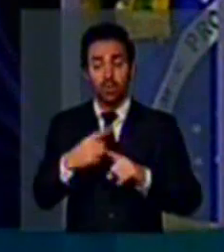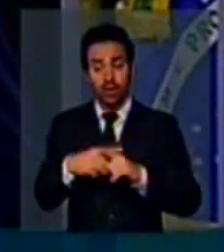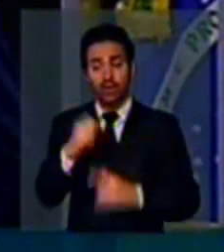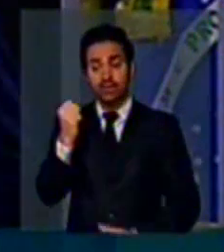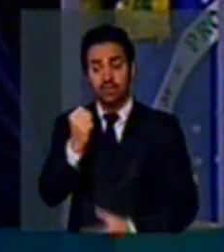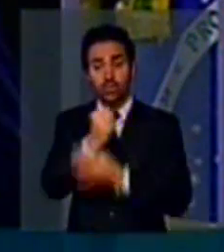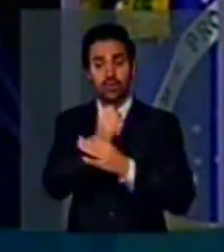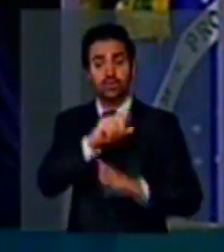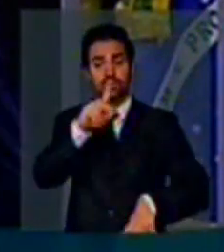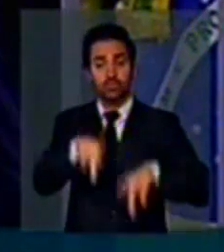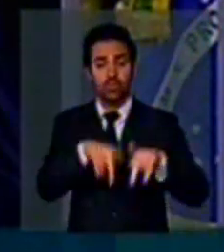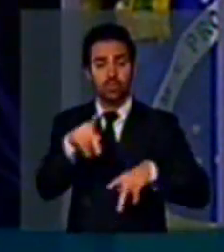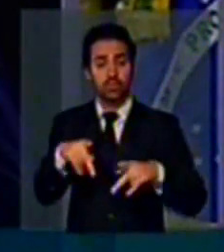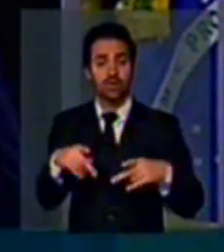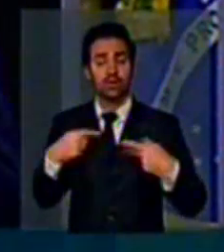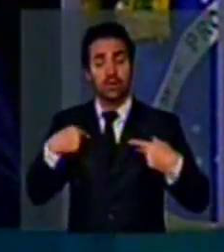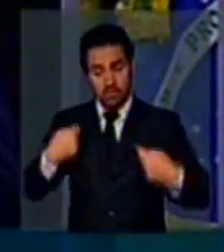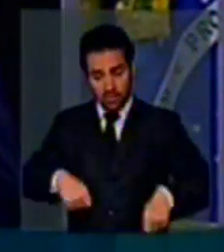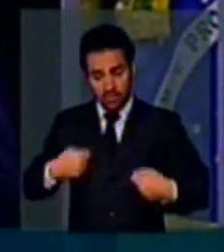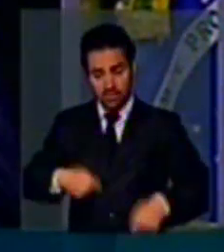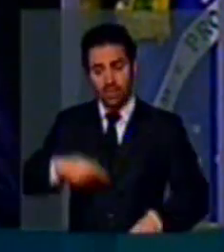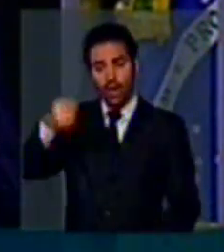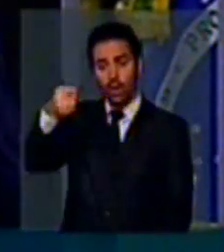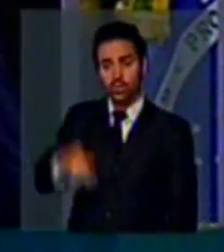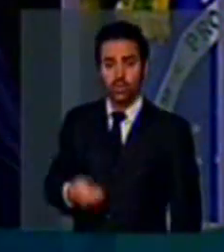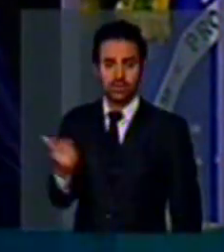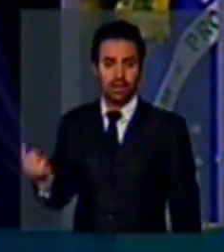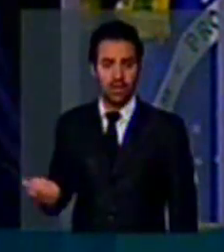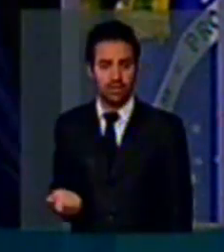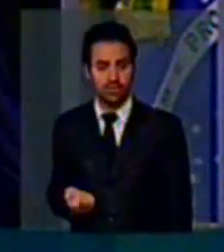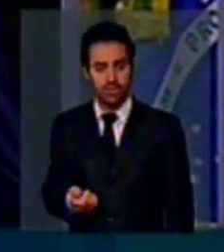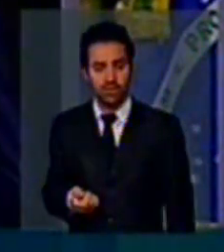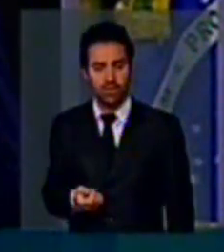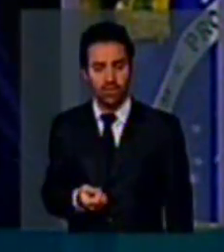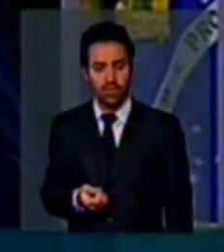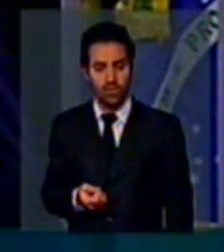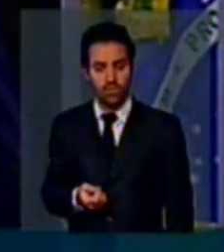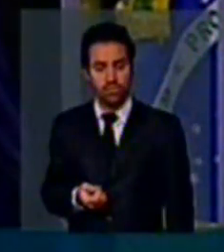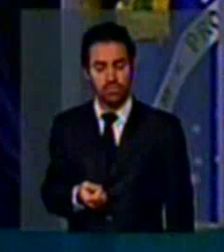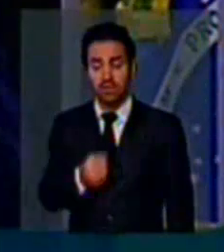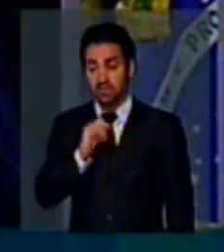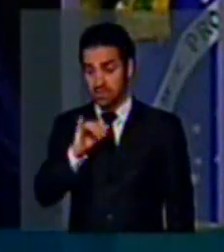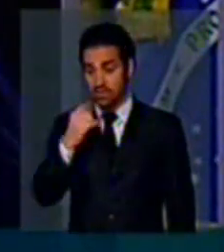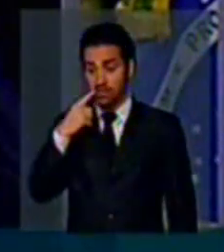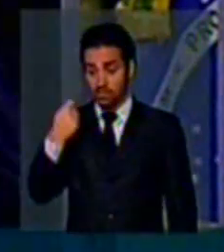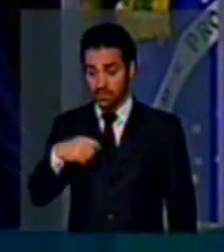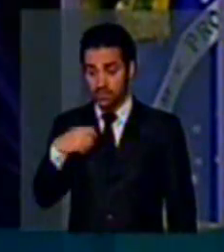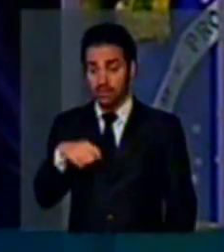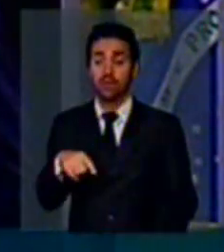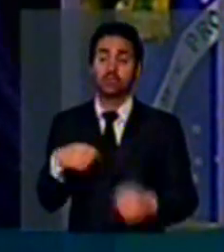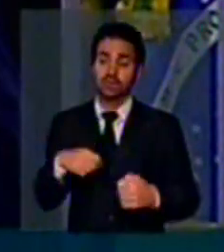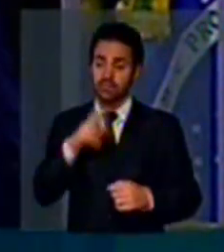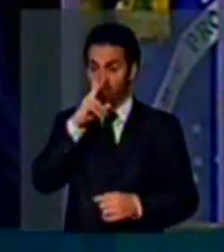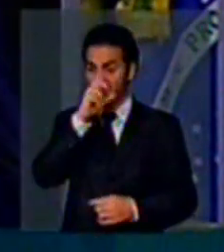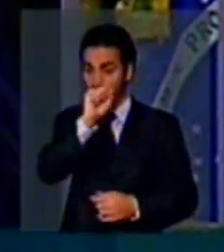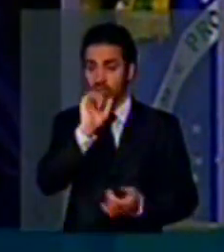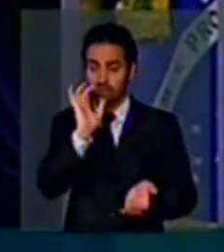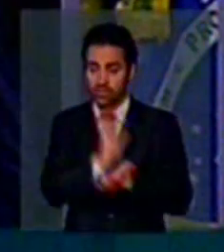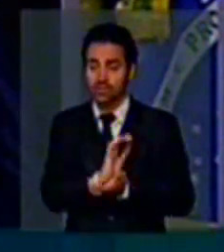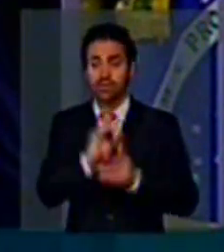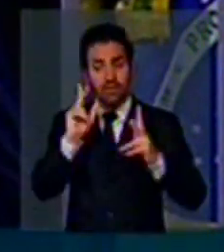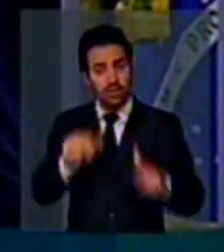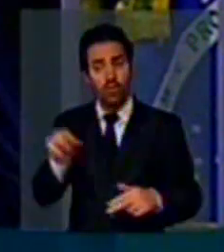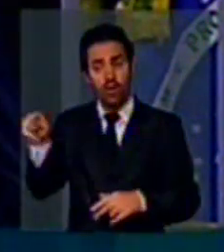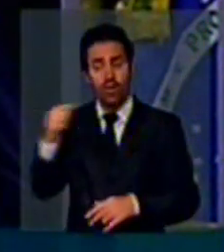pública você tem que exercer com autoridade e, quando necessário, com uso da força, que foi o que o